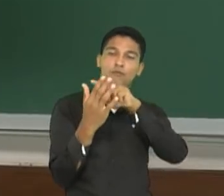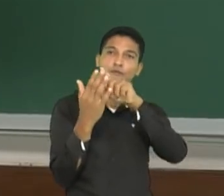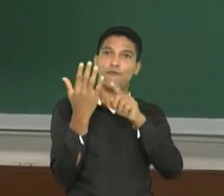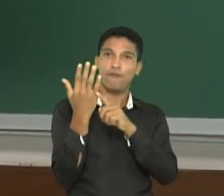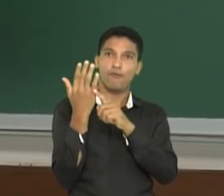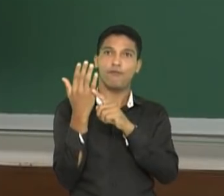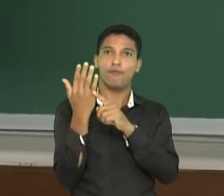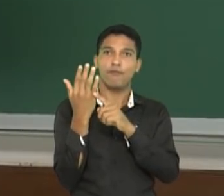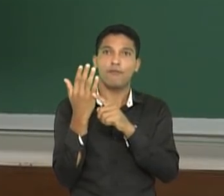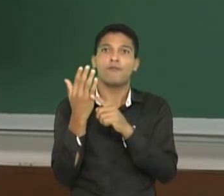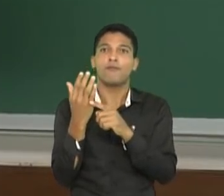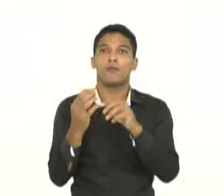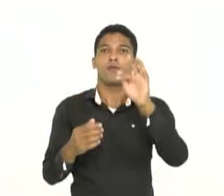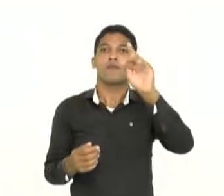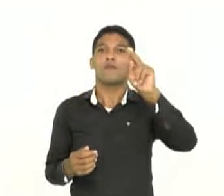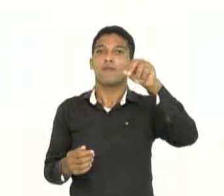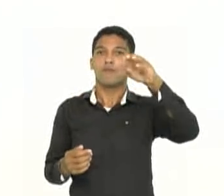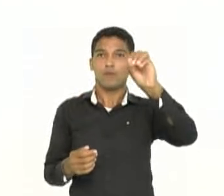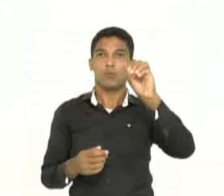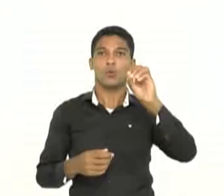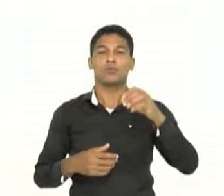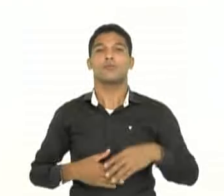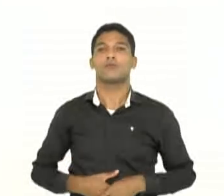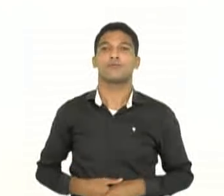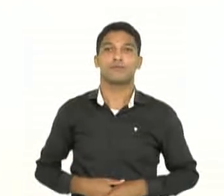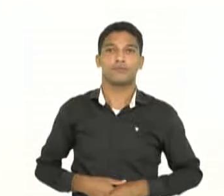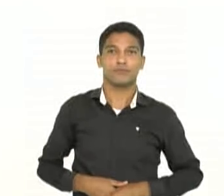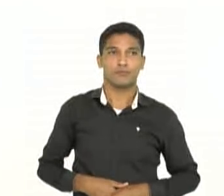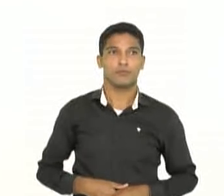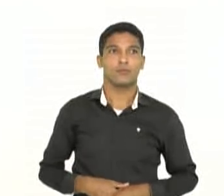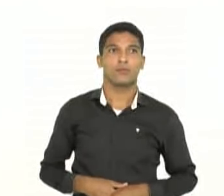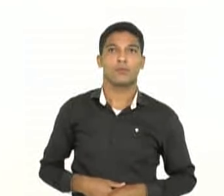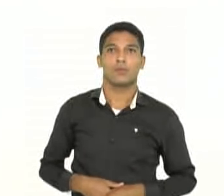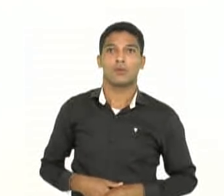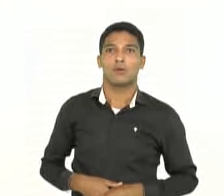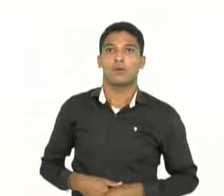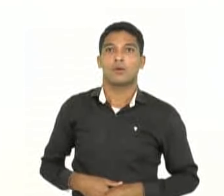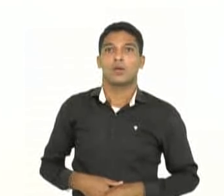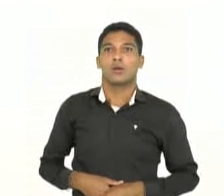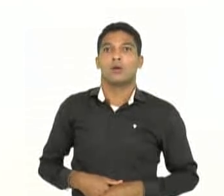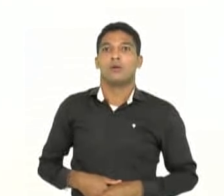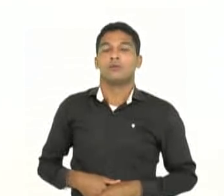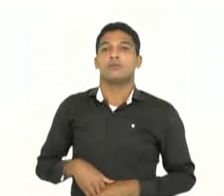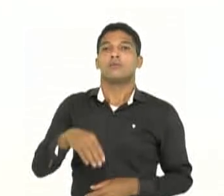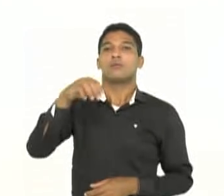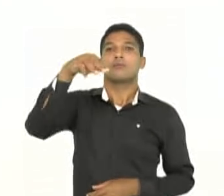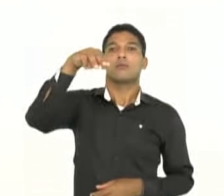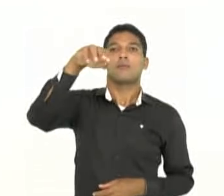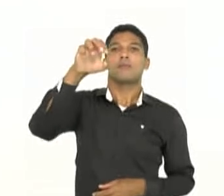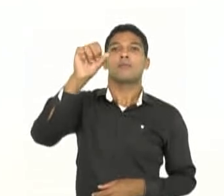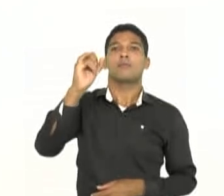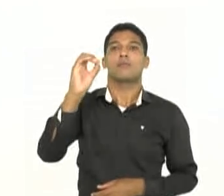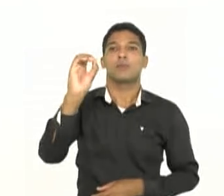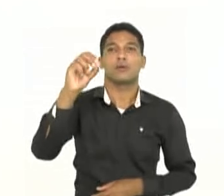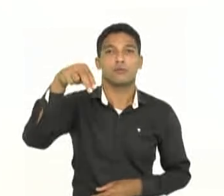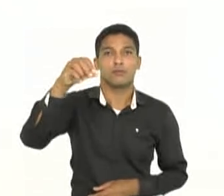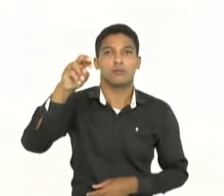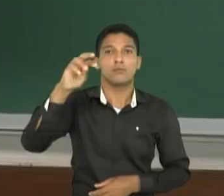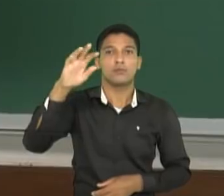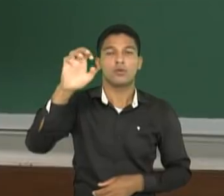desenvolvidos juntos, né? Na sub-região do meio norte, o que a gente vai ter? O extrativismo. O